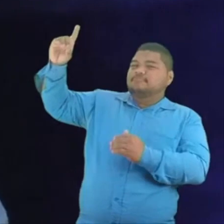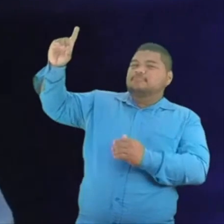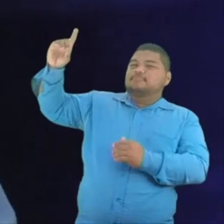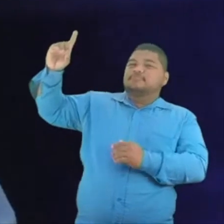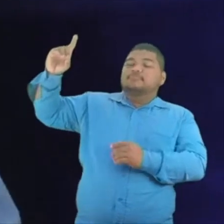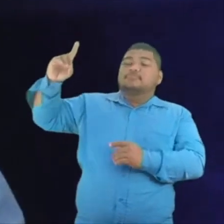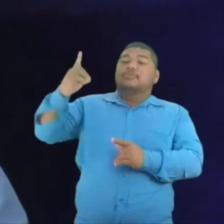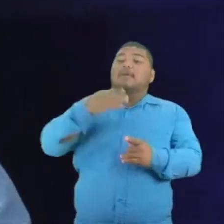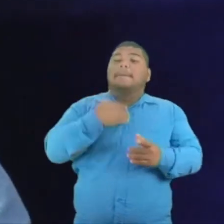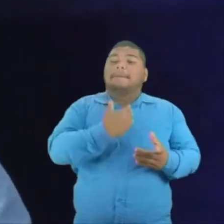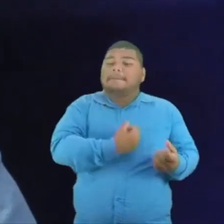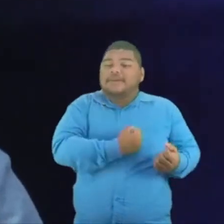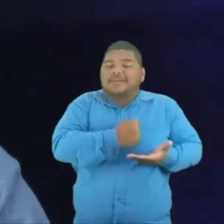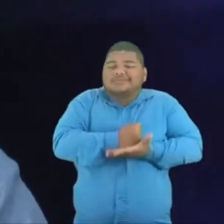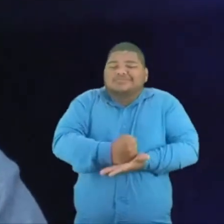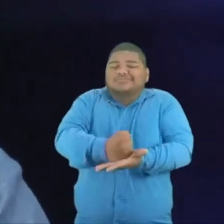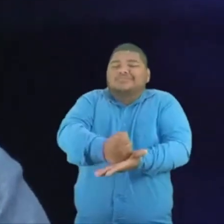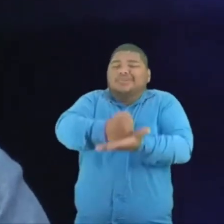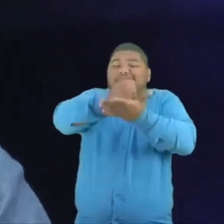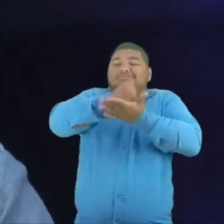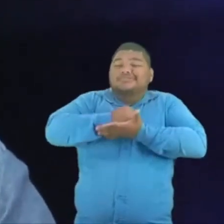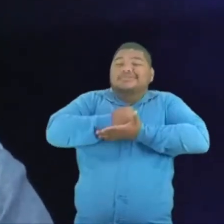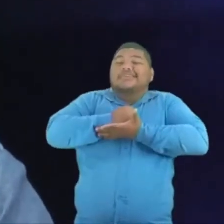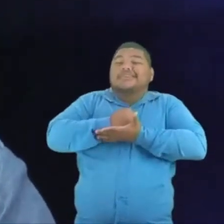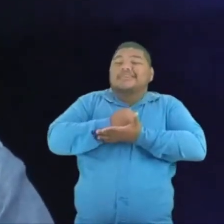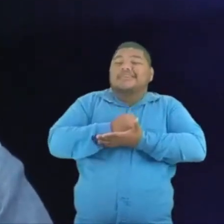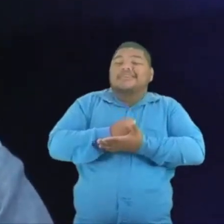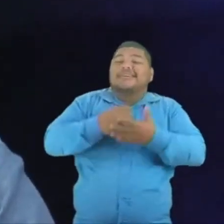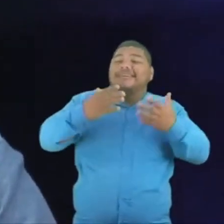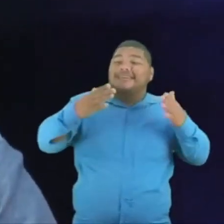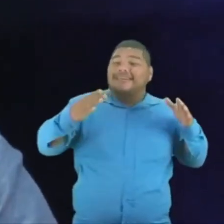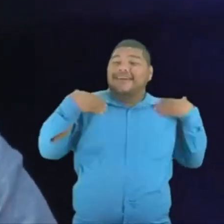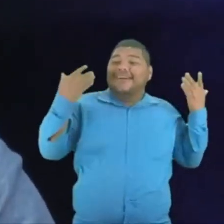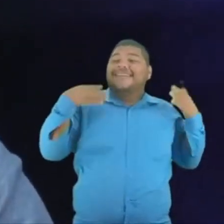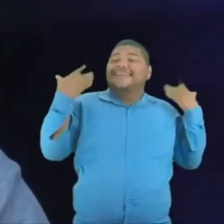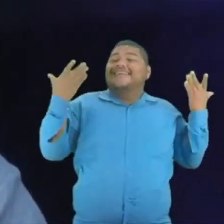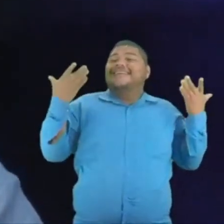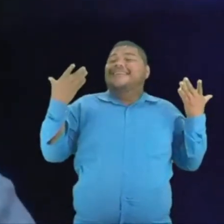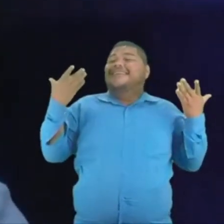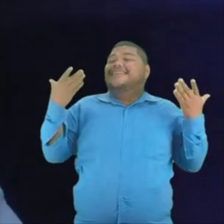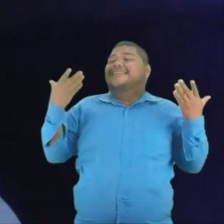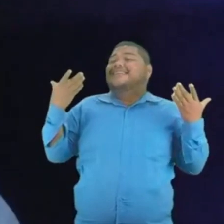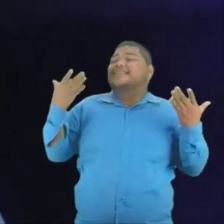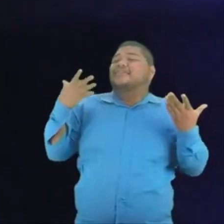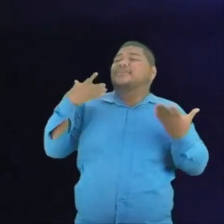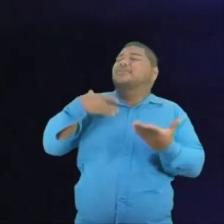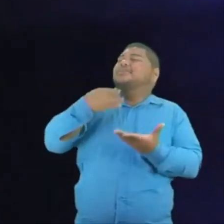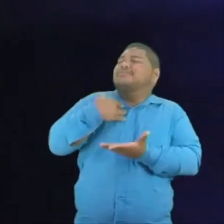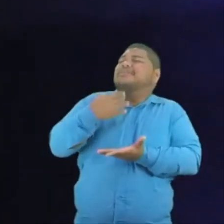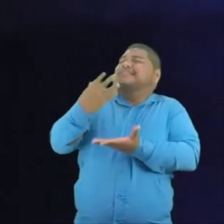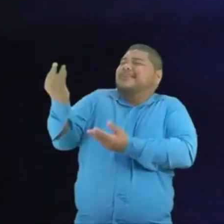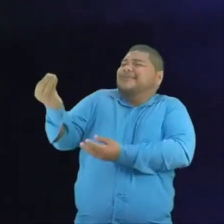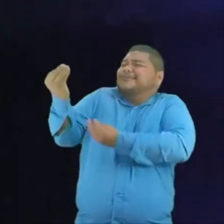E me ajuda, Senhor, a viver contente com aquilo que Tu tens me dado, me proporcionado, Pai.